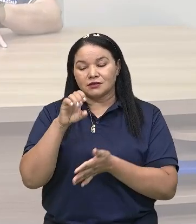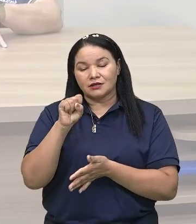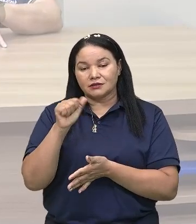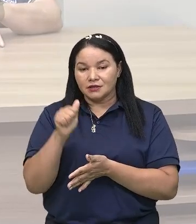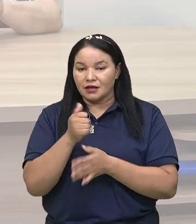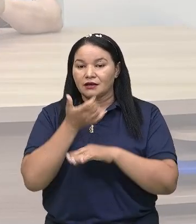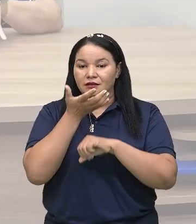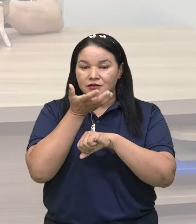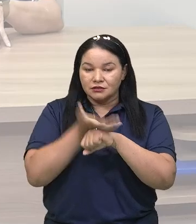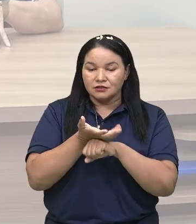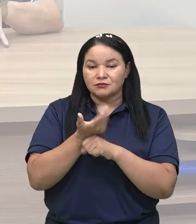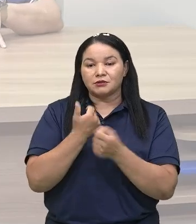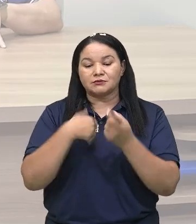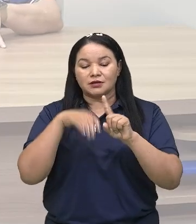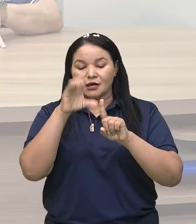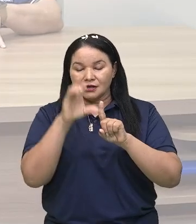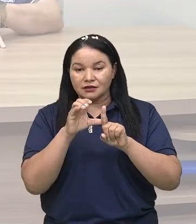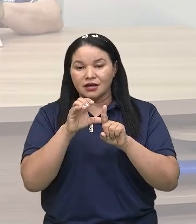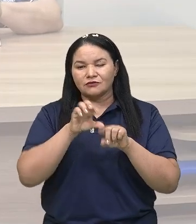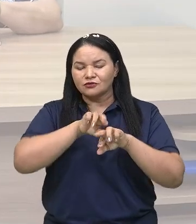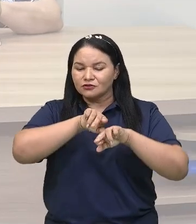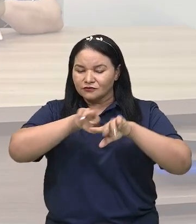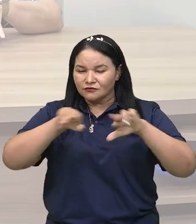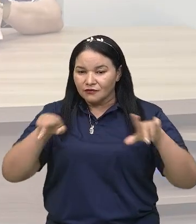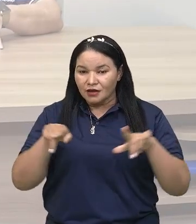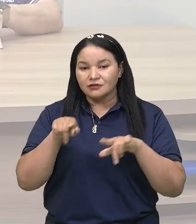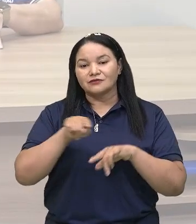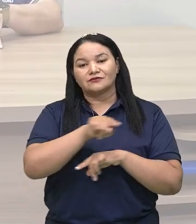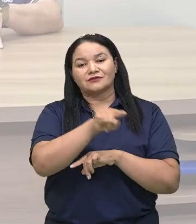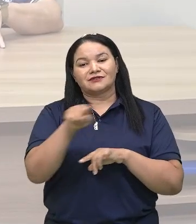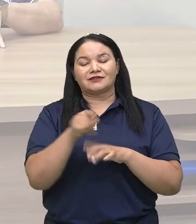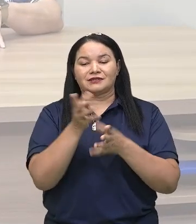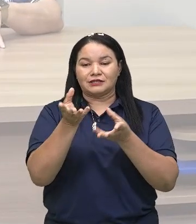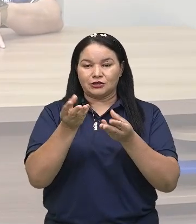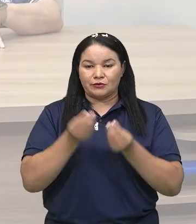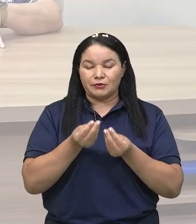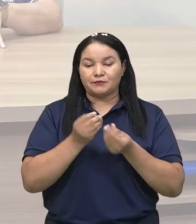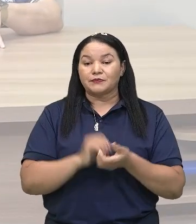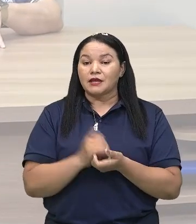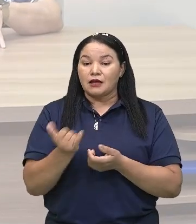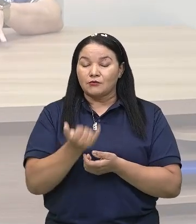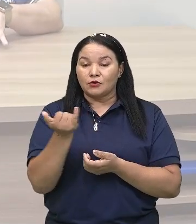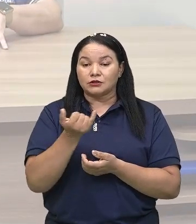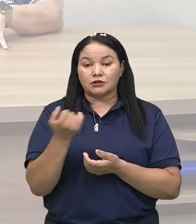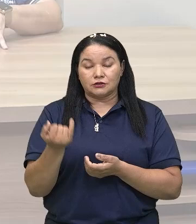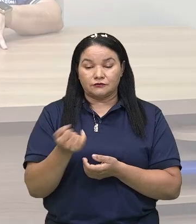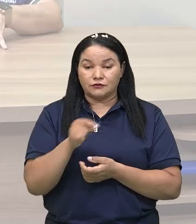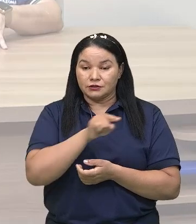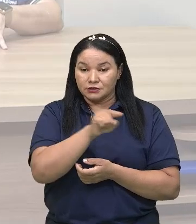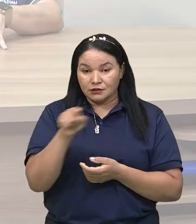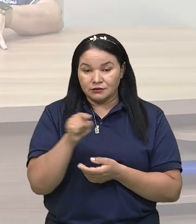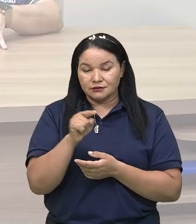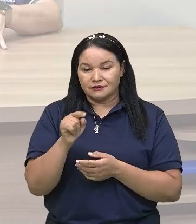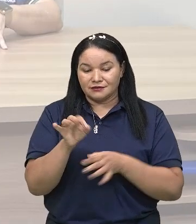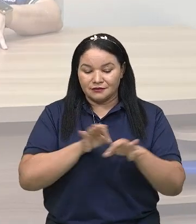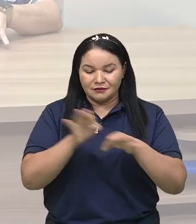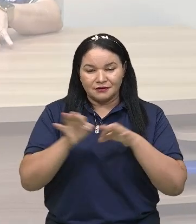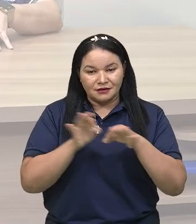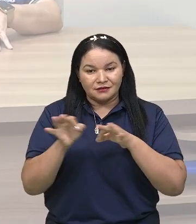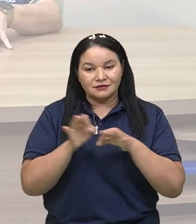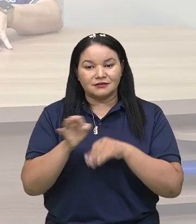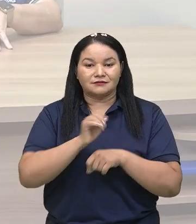isso. Mas elas vão abordar melhor amanhã. E é importante, né, Keila, que dá para eles se organizarem, né, para os